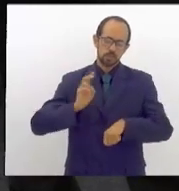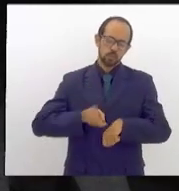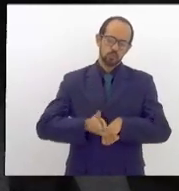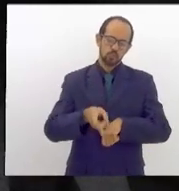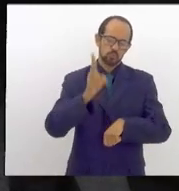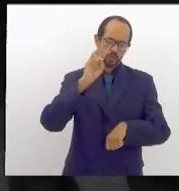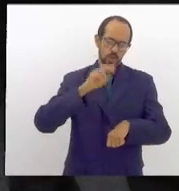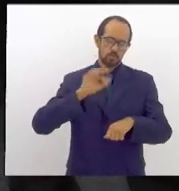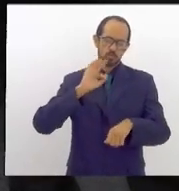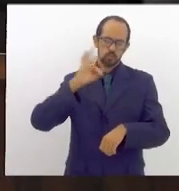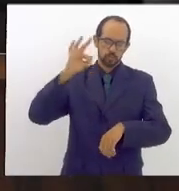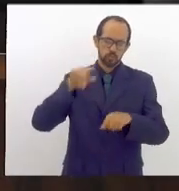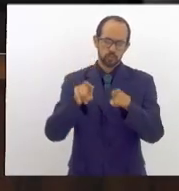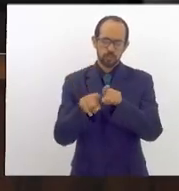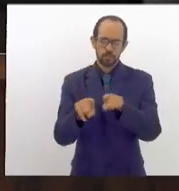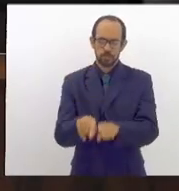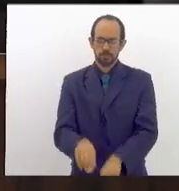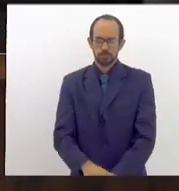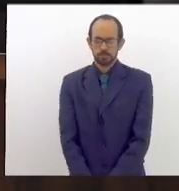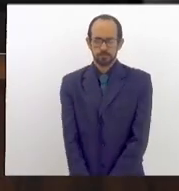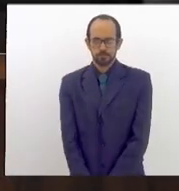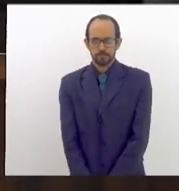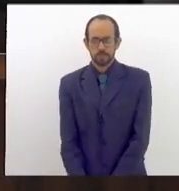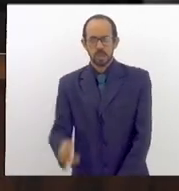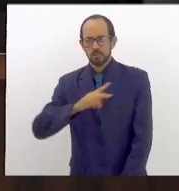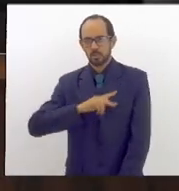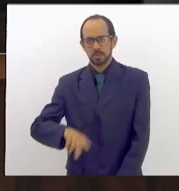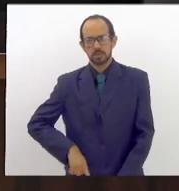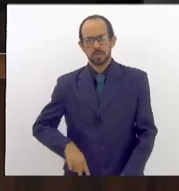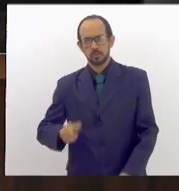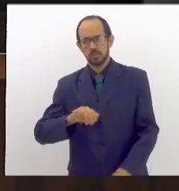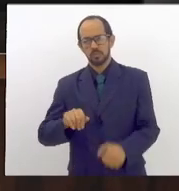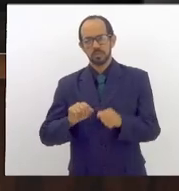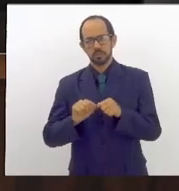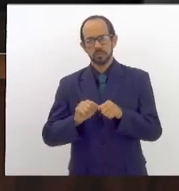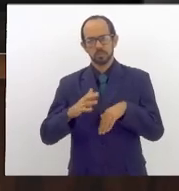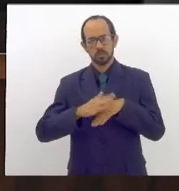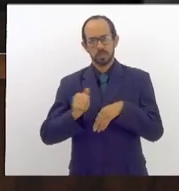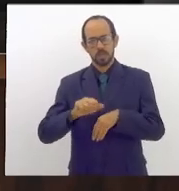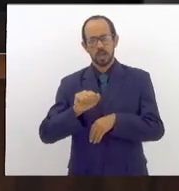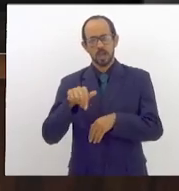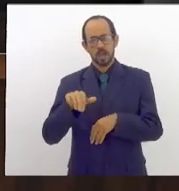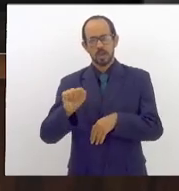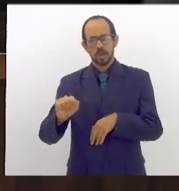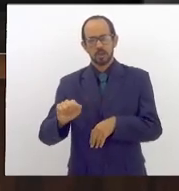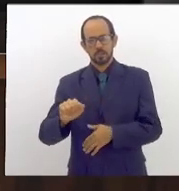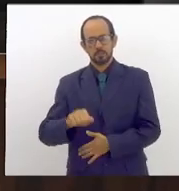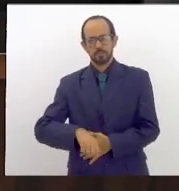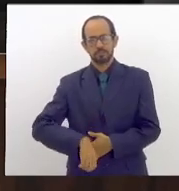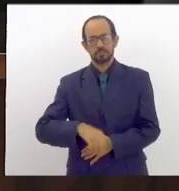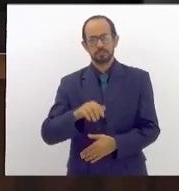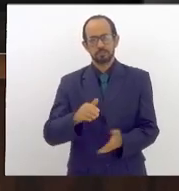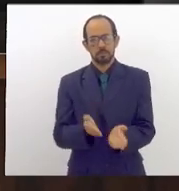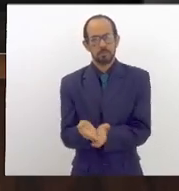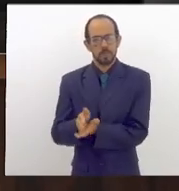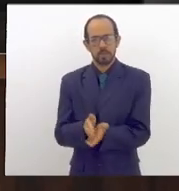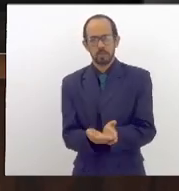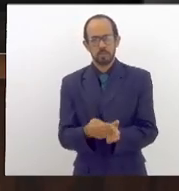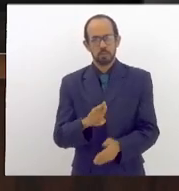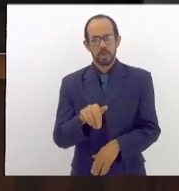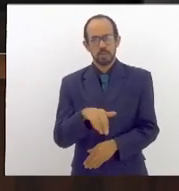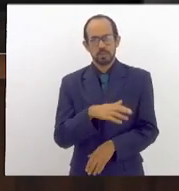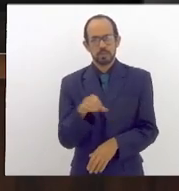Futuro presidência irá proceder a chamada pedalando a passo Deputado Bebeto Deputado